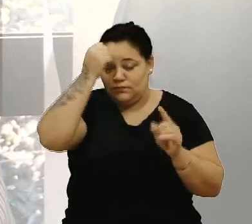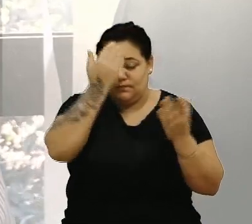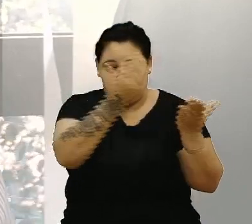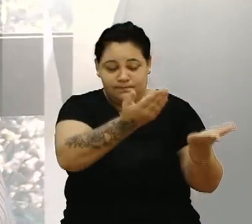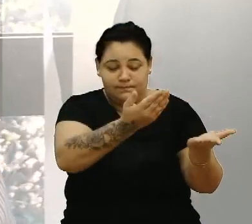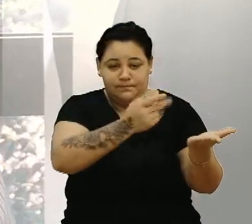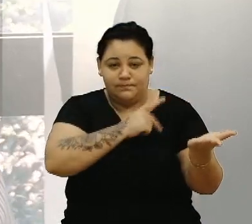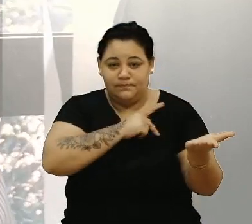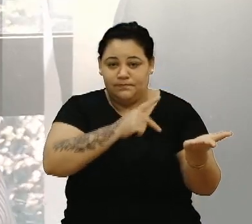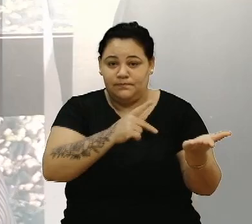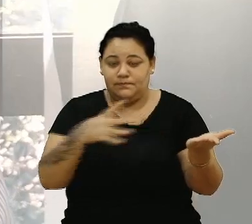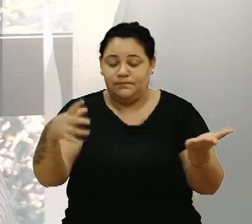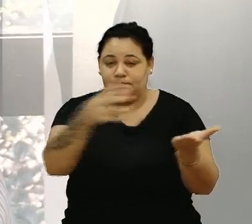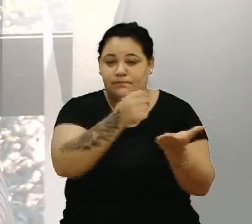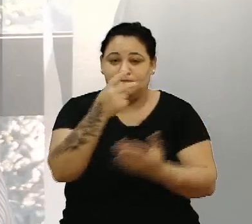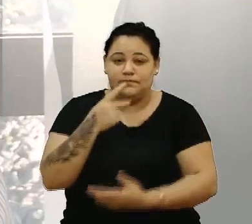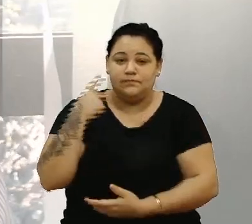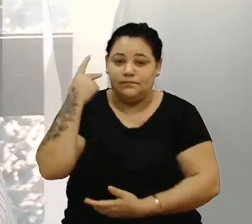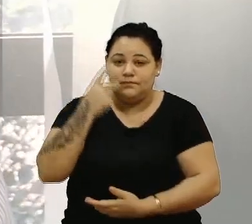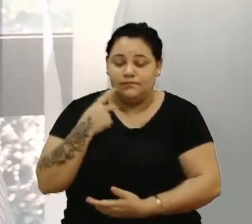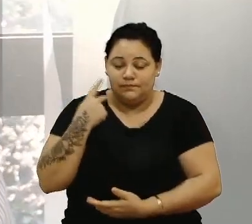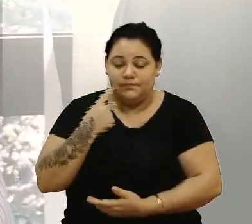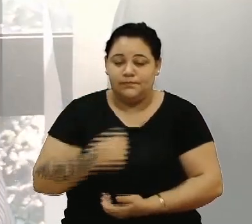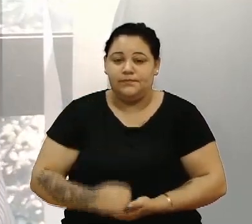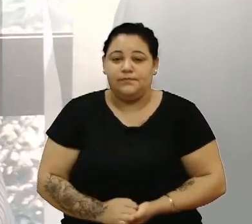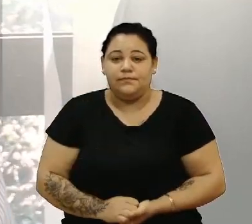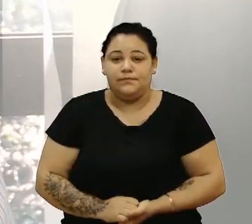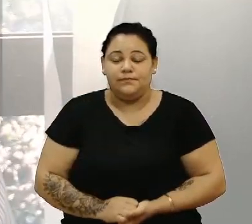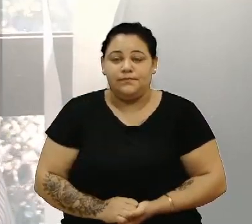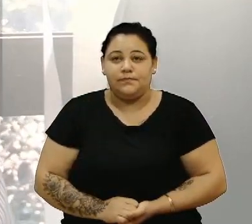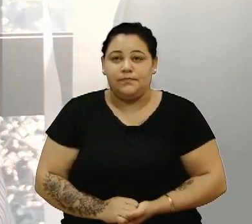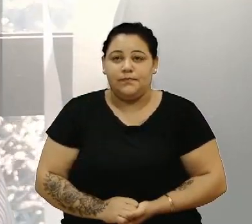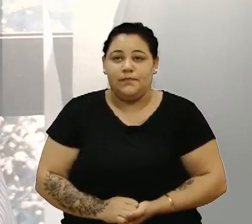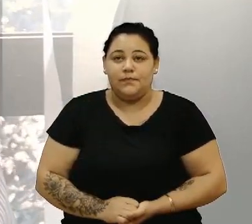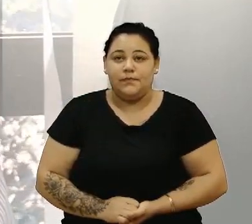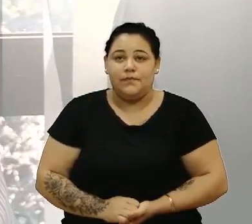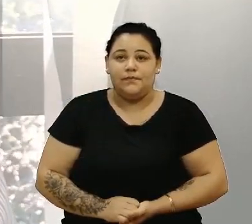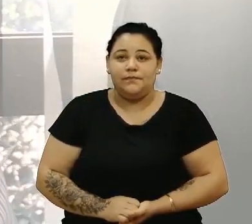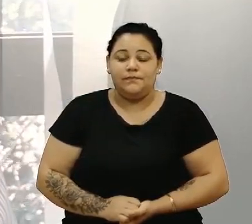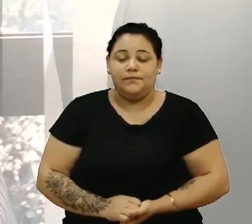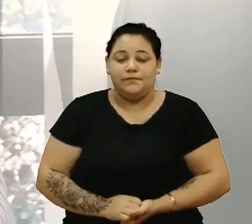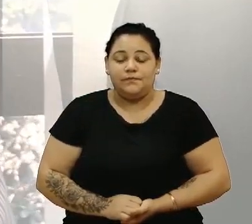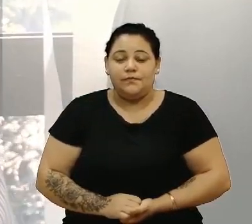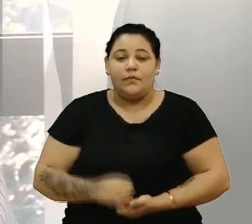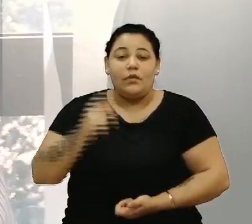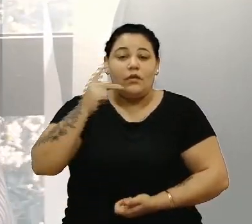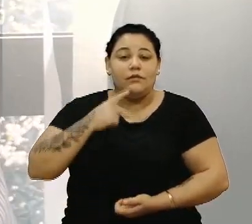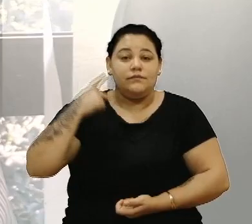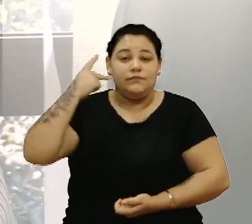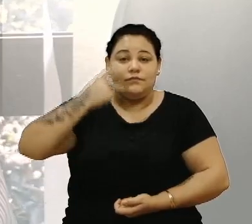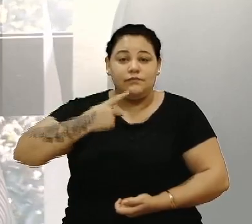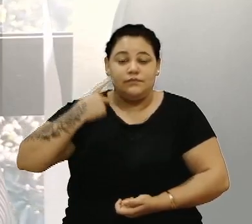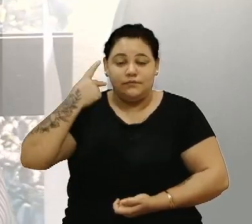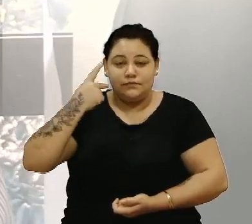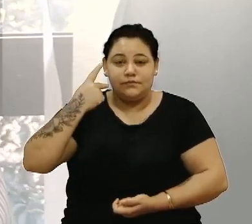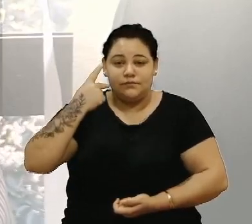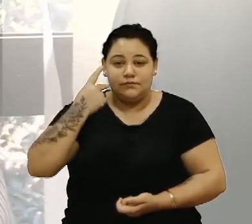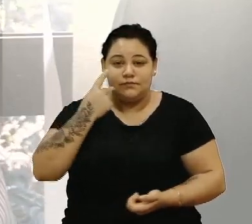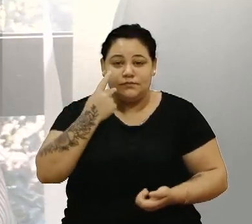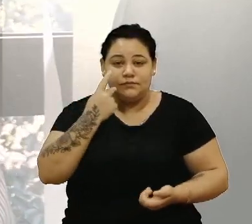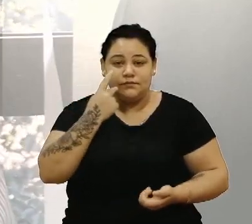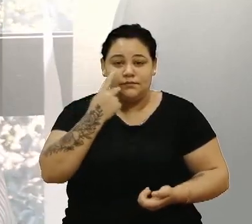Presidente, senhoras vereadoras e senhores vereadores. Às vereadoras e aos vereadores que o presente